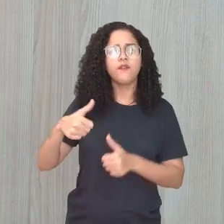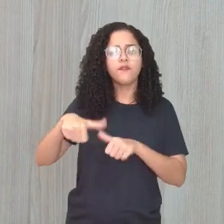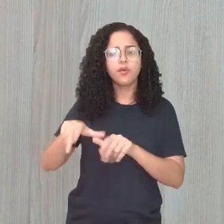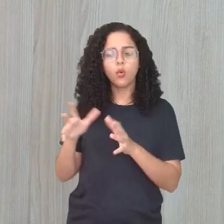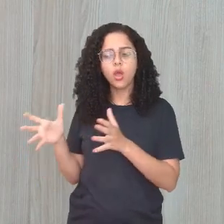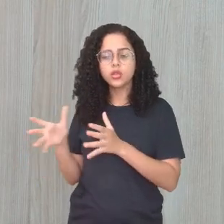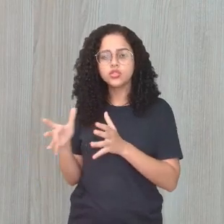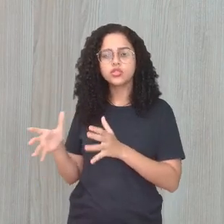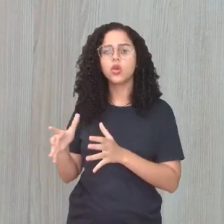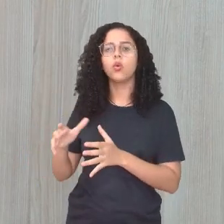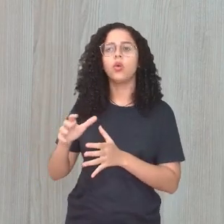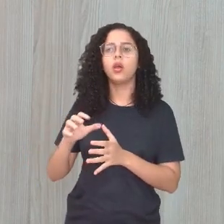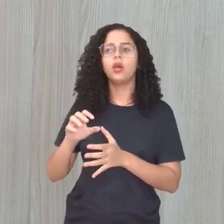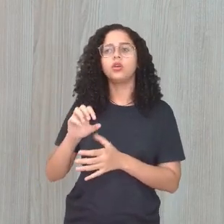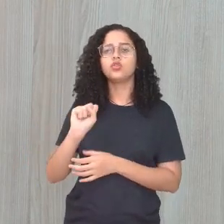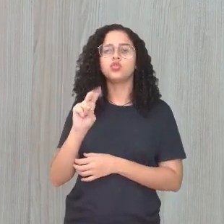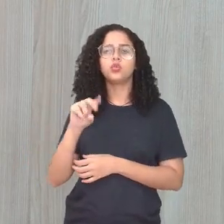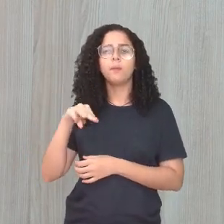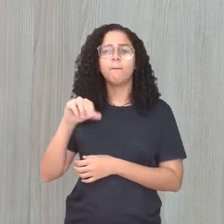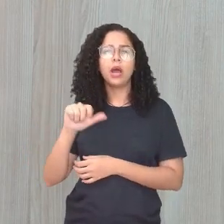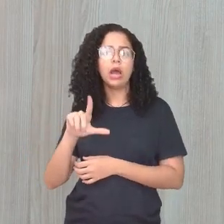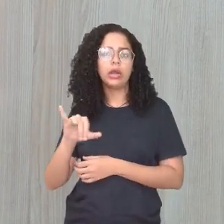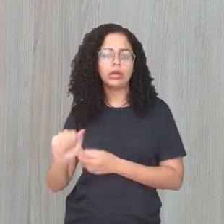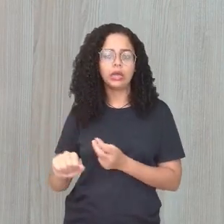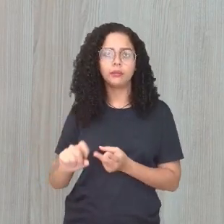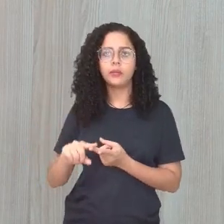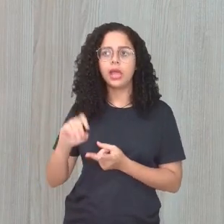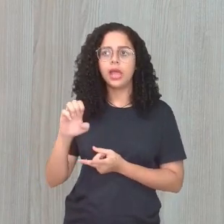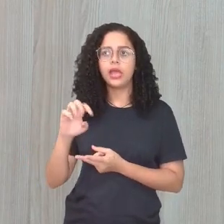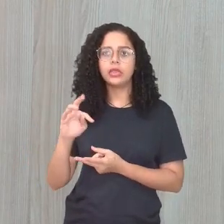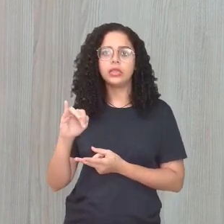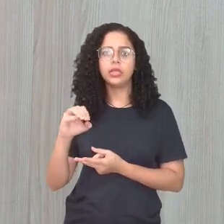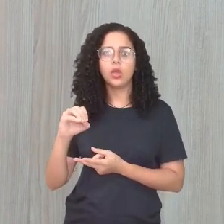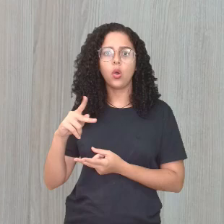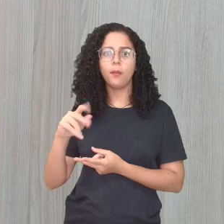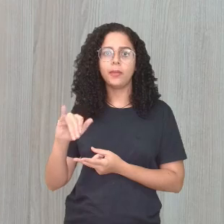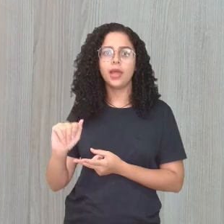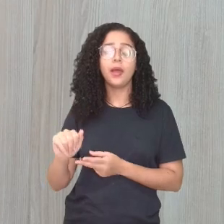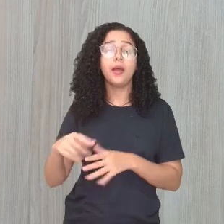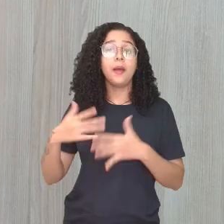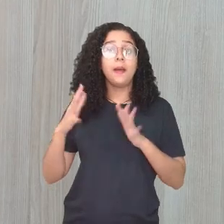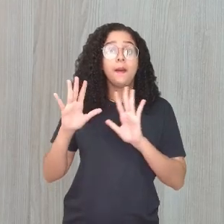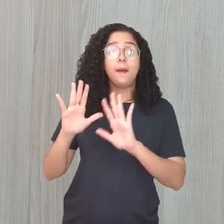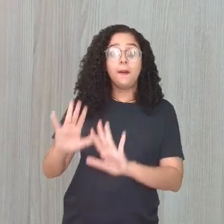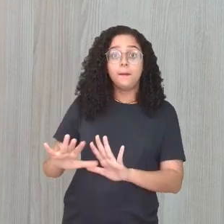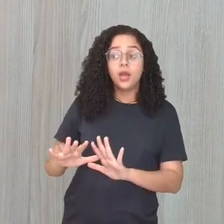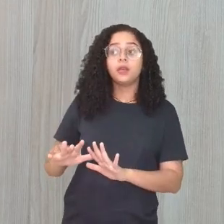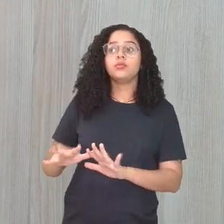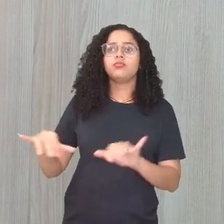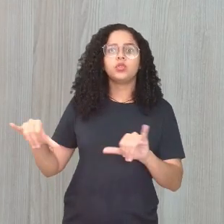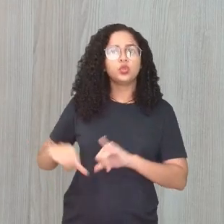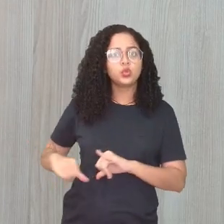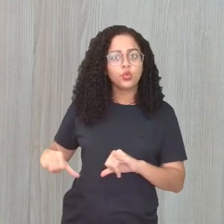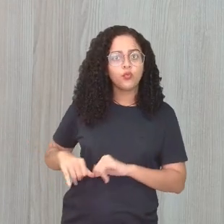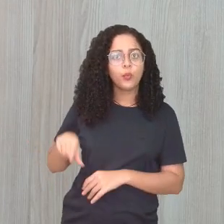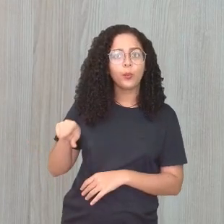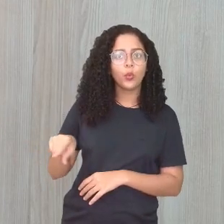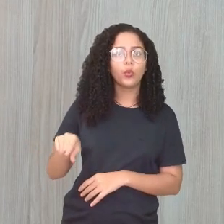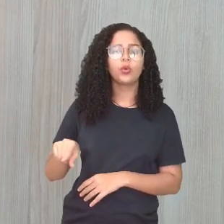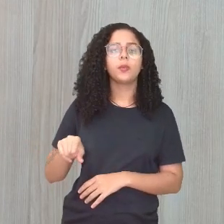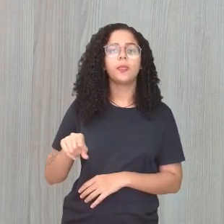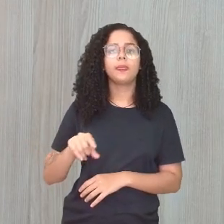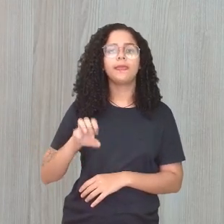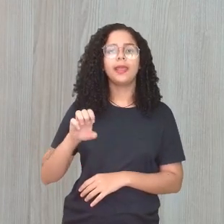da Etiópia. Ela tentou dominar aquilo ali, só que ela levou uma coça, né, lá